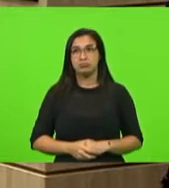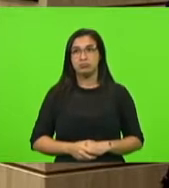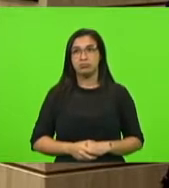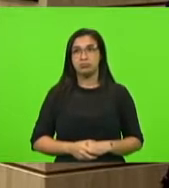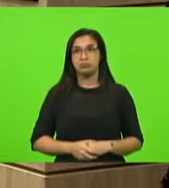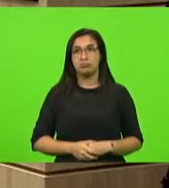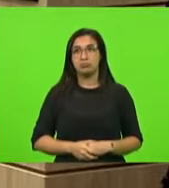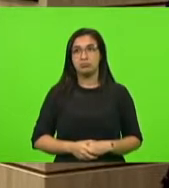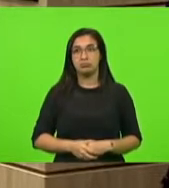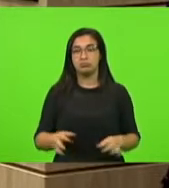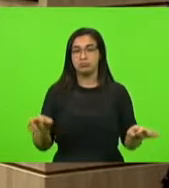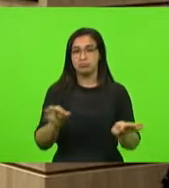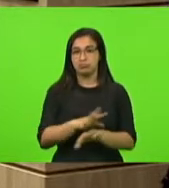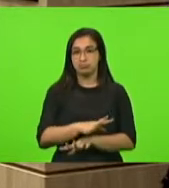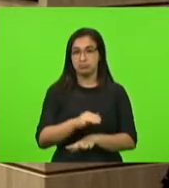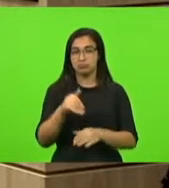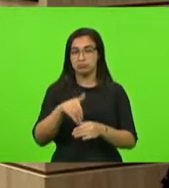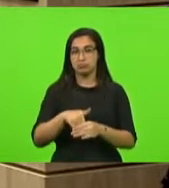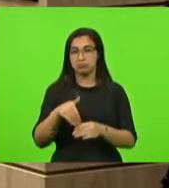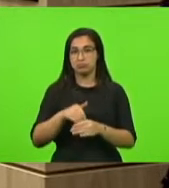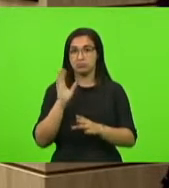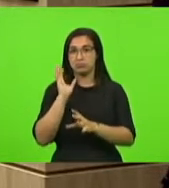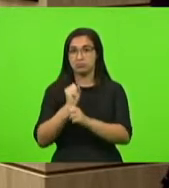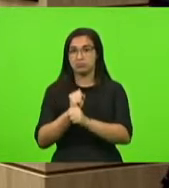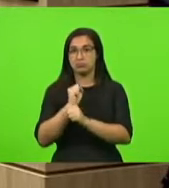Encerrada a votação, colho o resultado.